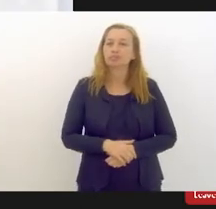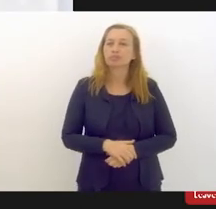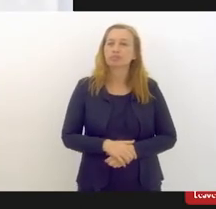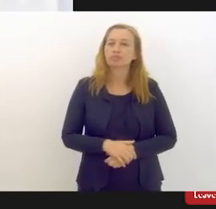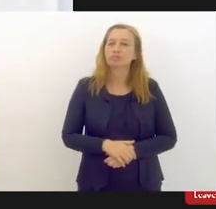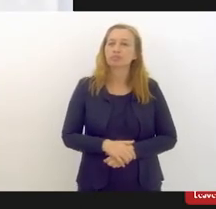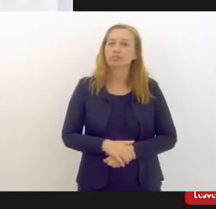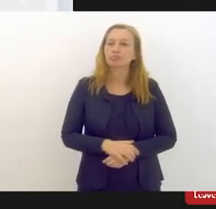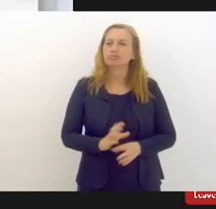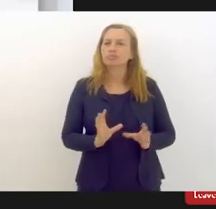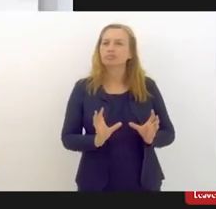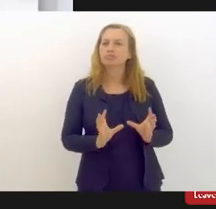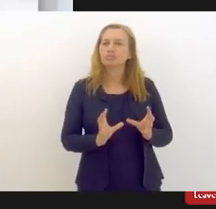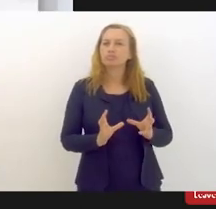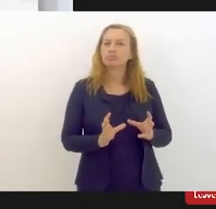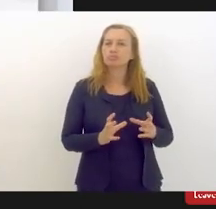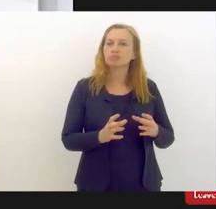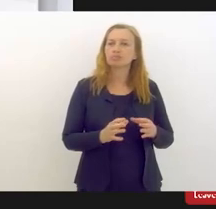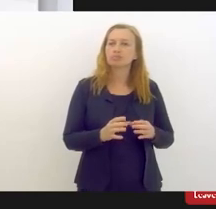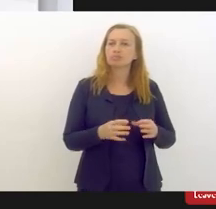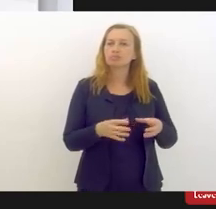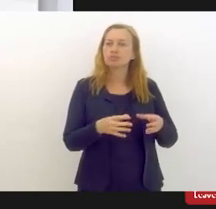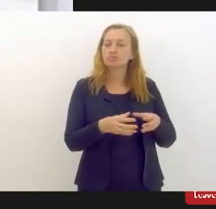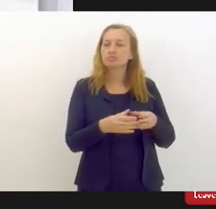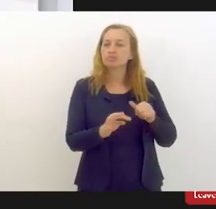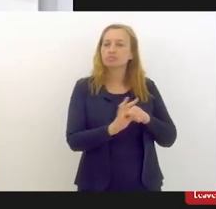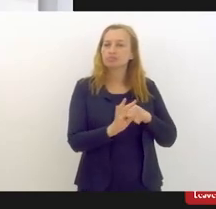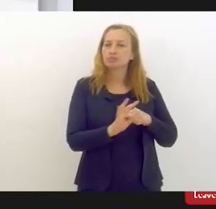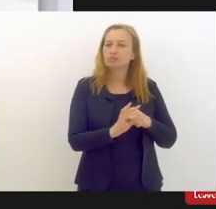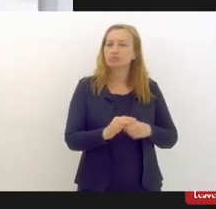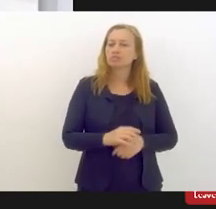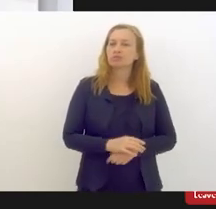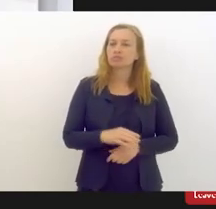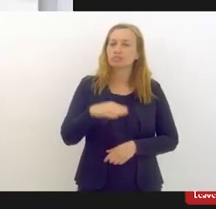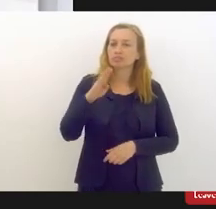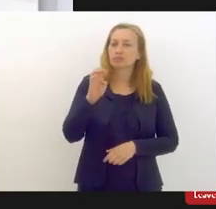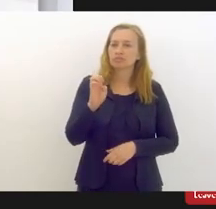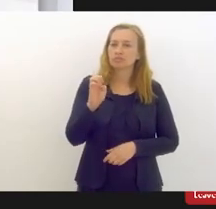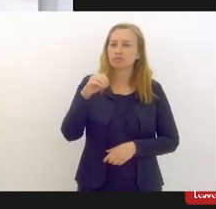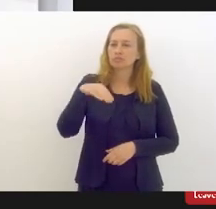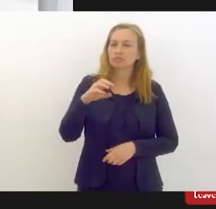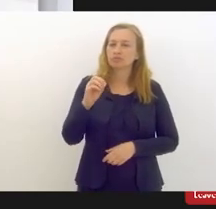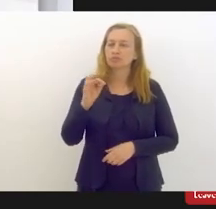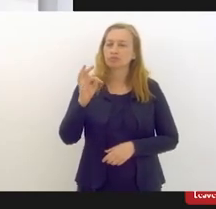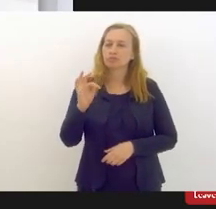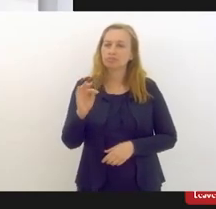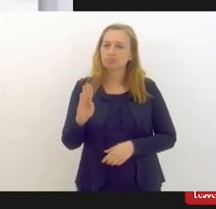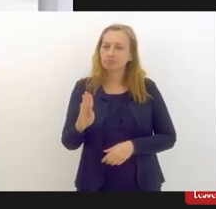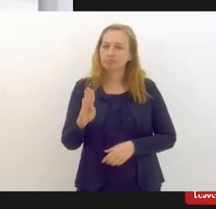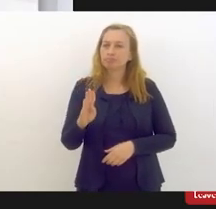cooperação técnica, o próximo slide, com a EMOP, que dá a nossa.